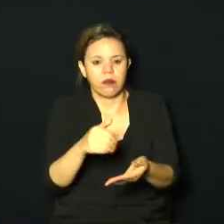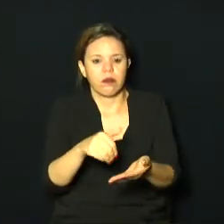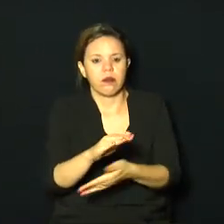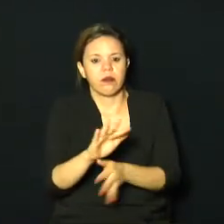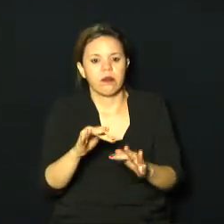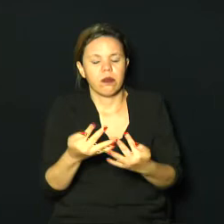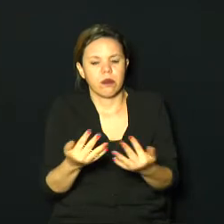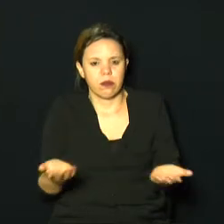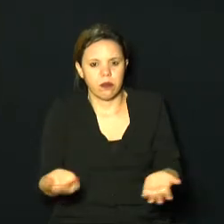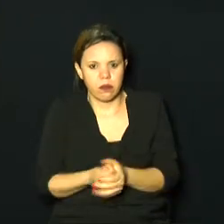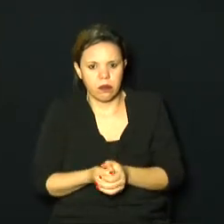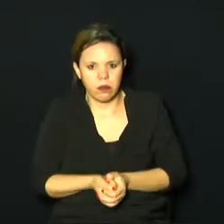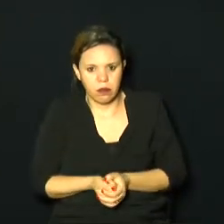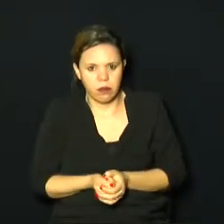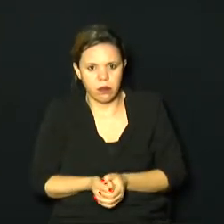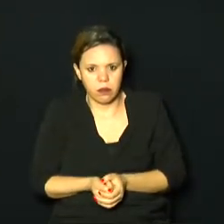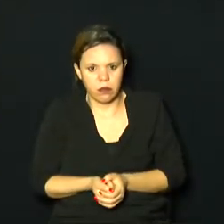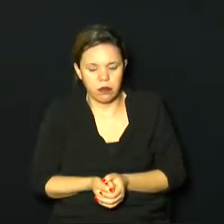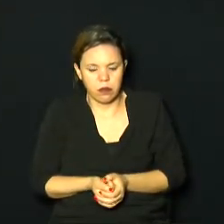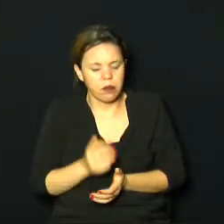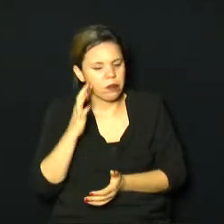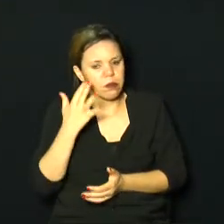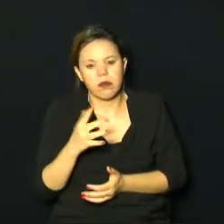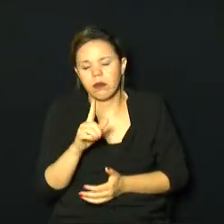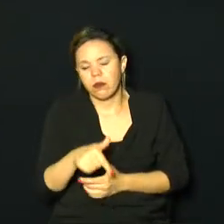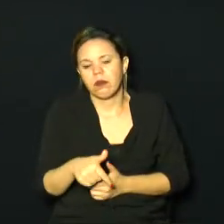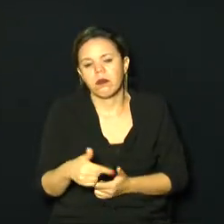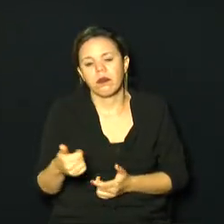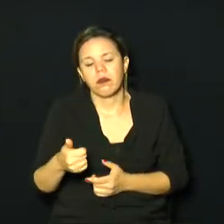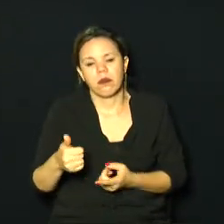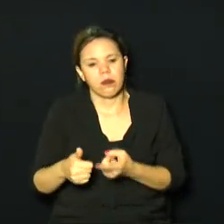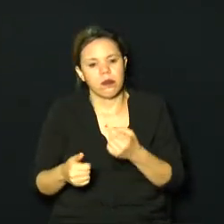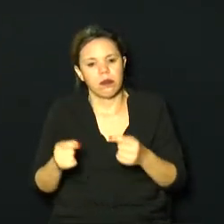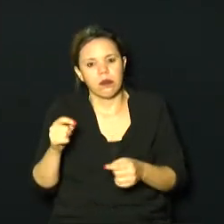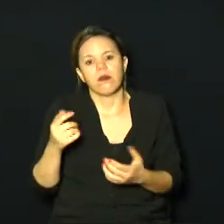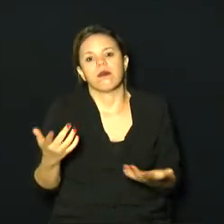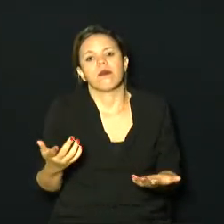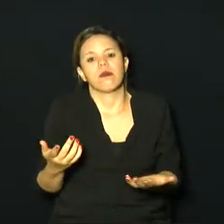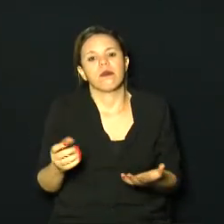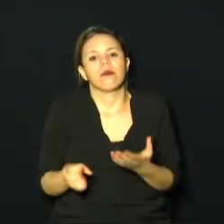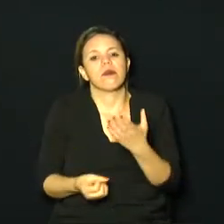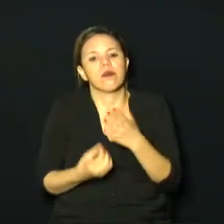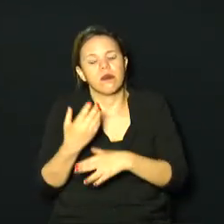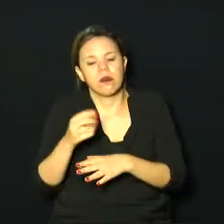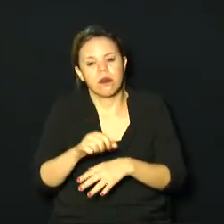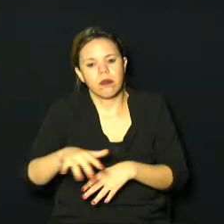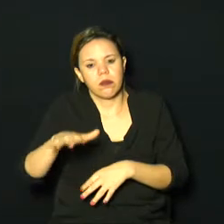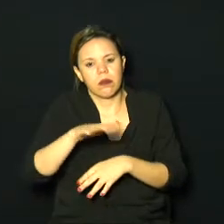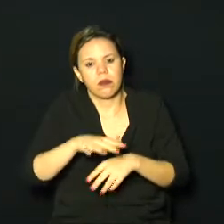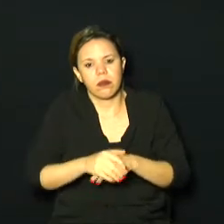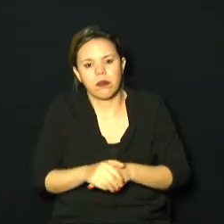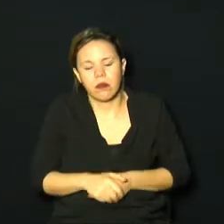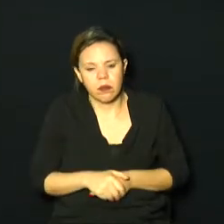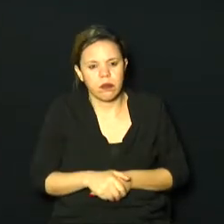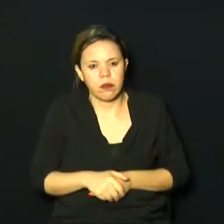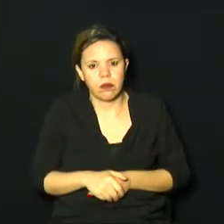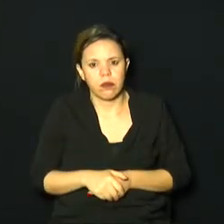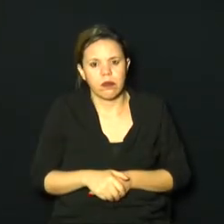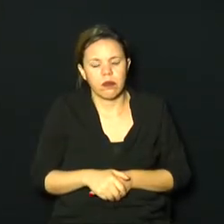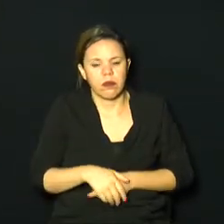Nelson Mandela. Então, enquanto não resolver esse primeiro ponto, que é o que vai acontecer com essa área, ou a